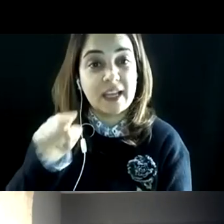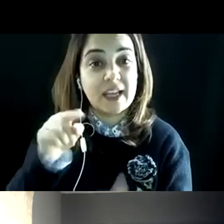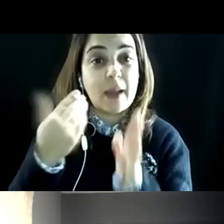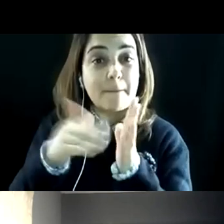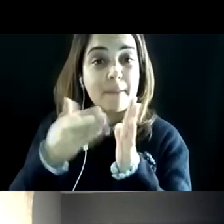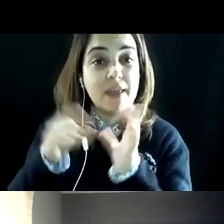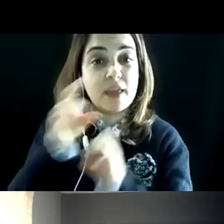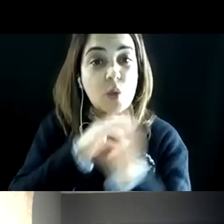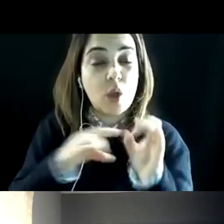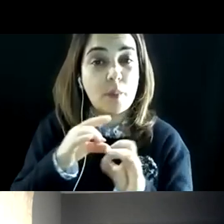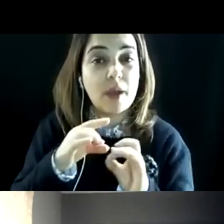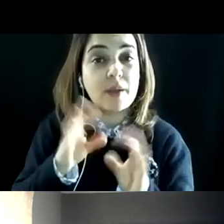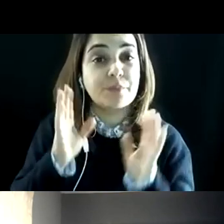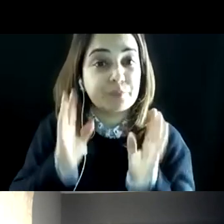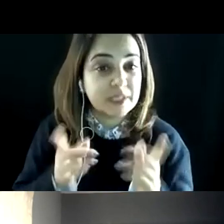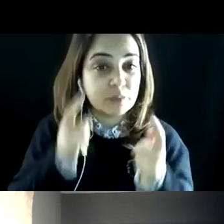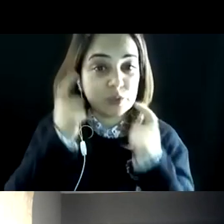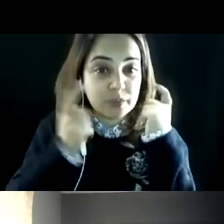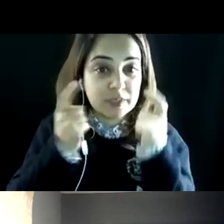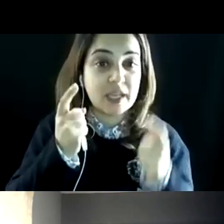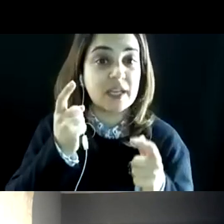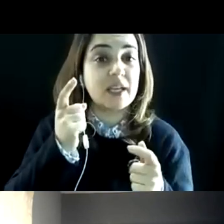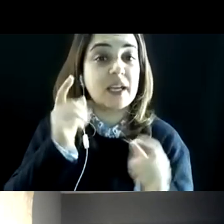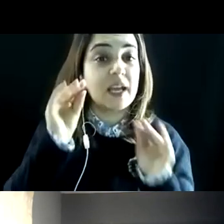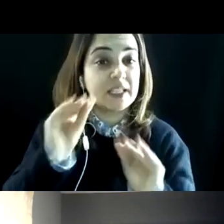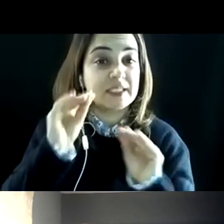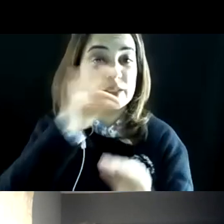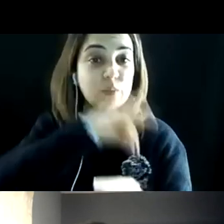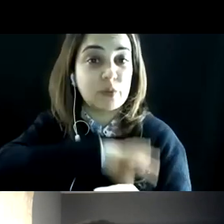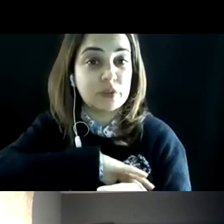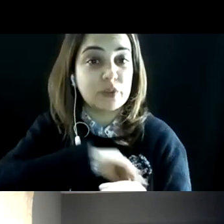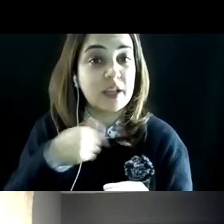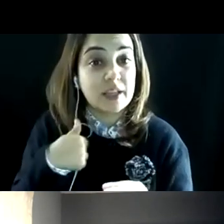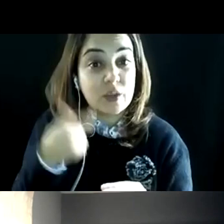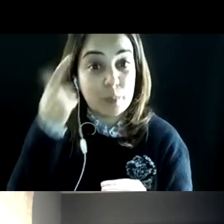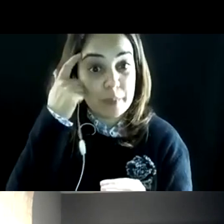europeia, tem que se pensar o ensino profissional, e eu penso